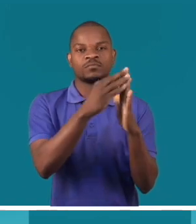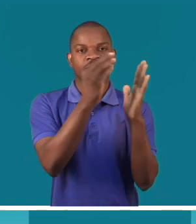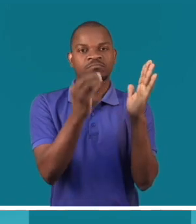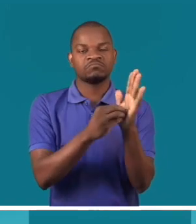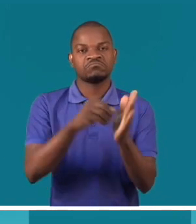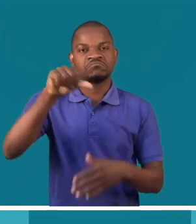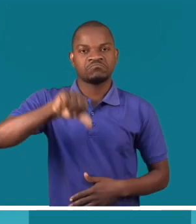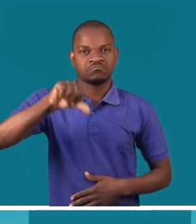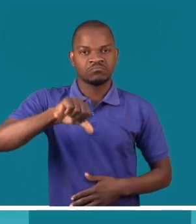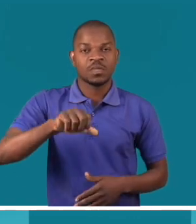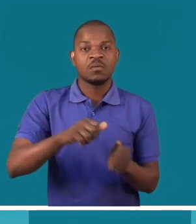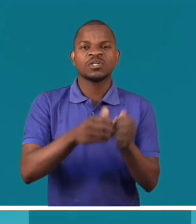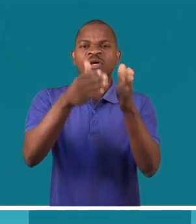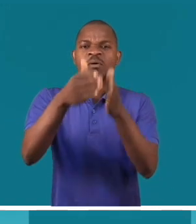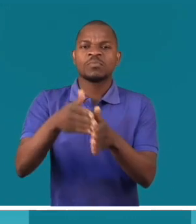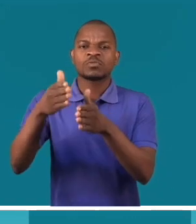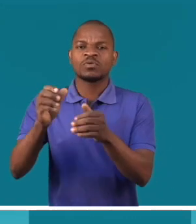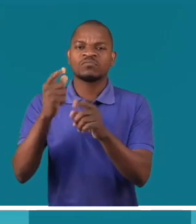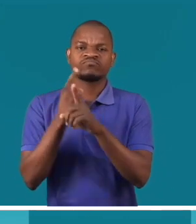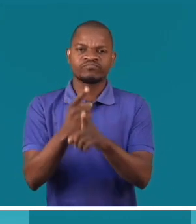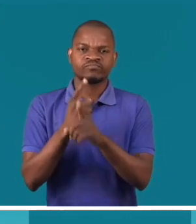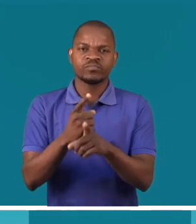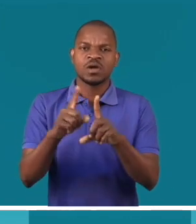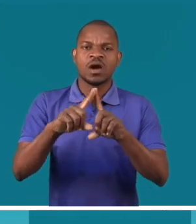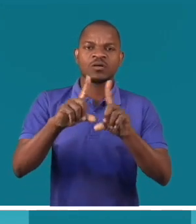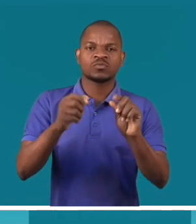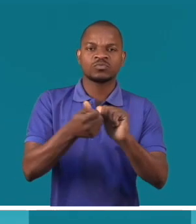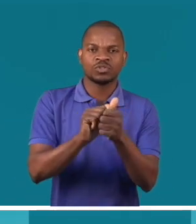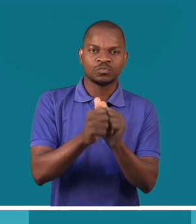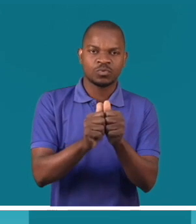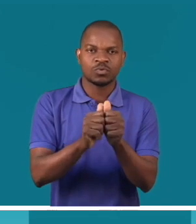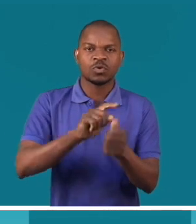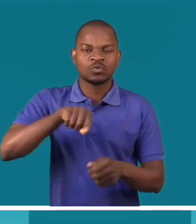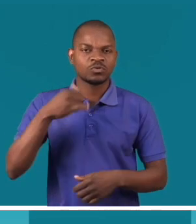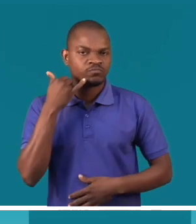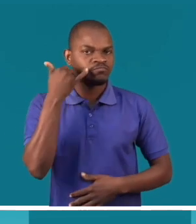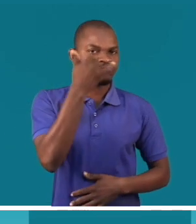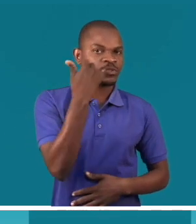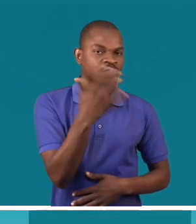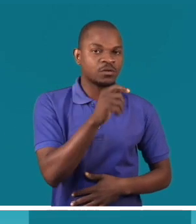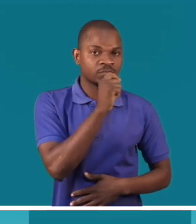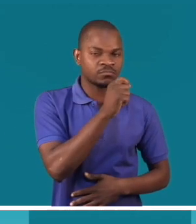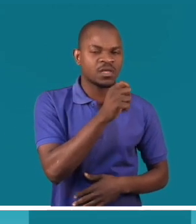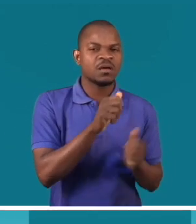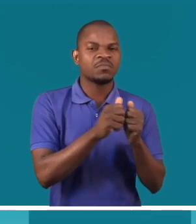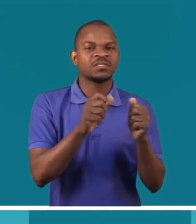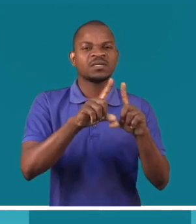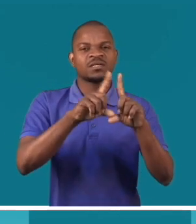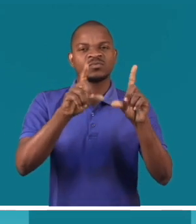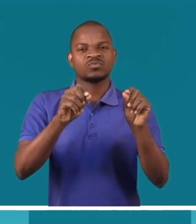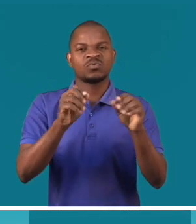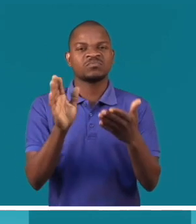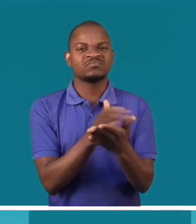mesmos. Maus resultados, desportistas nacionais contactados pela TV Surdo,